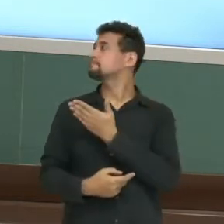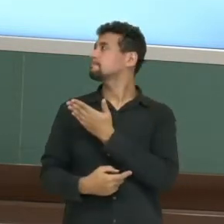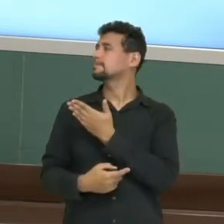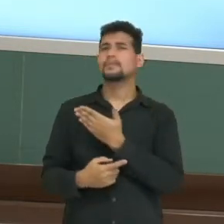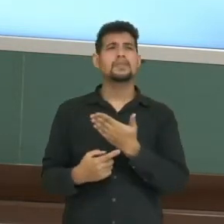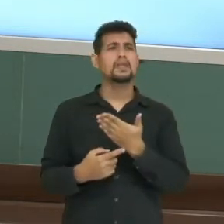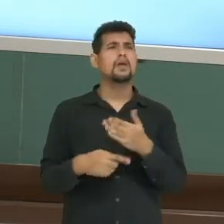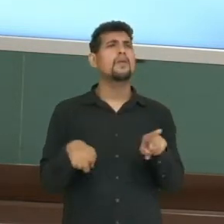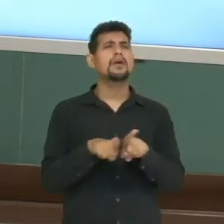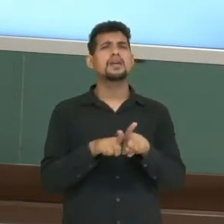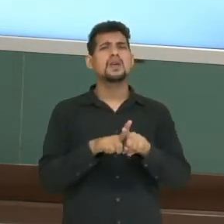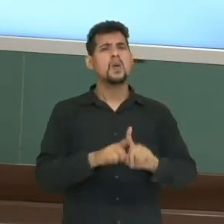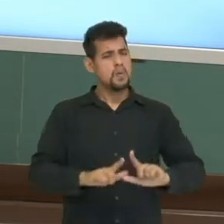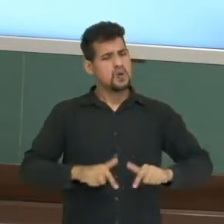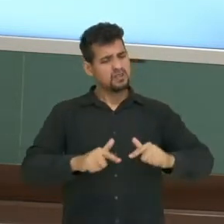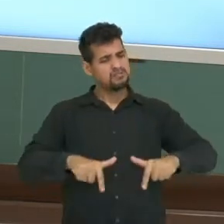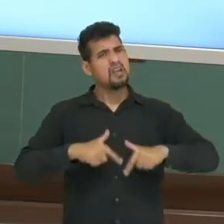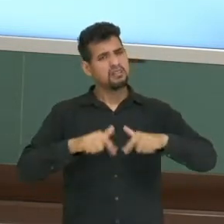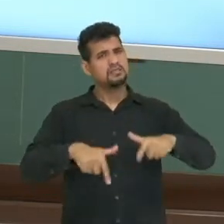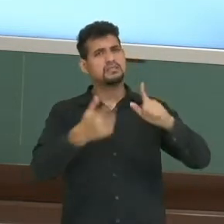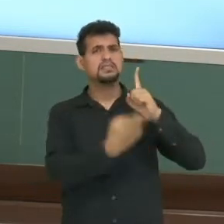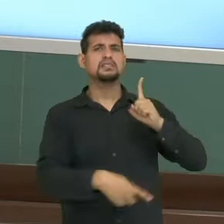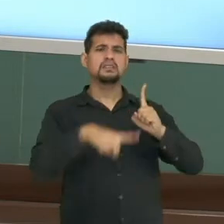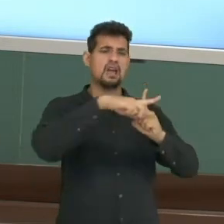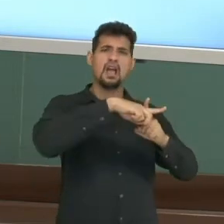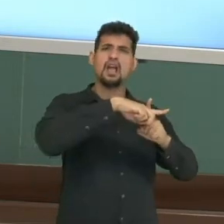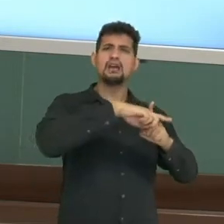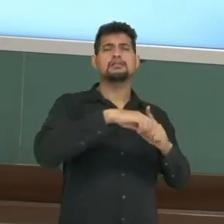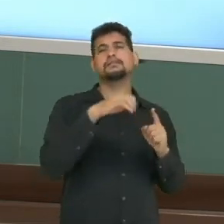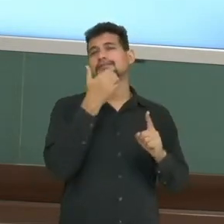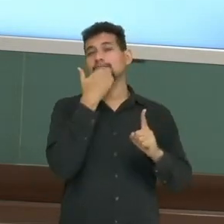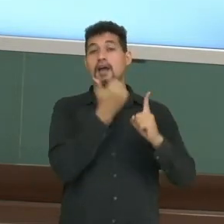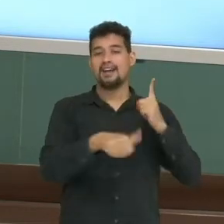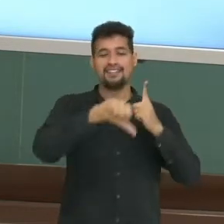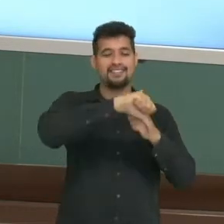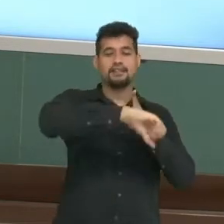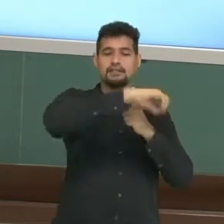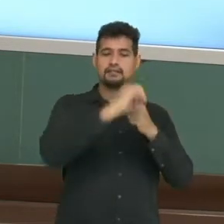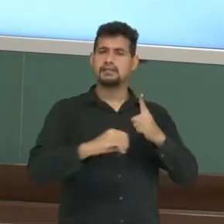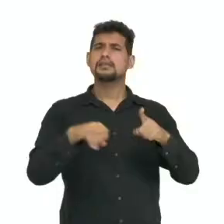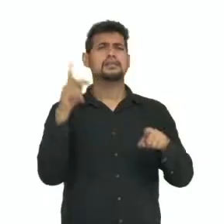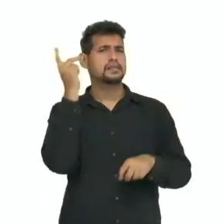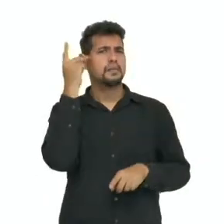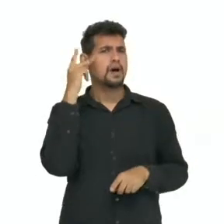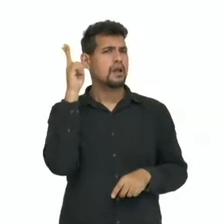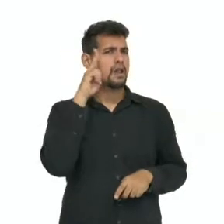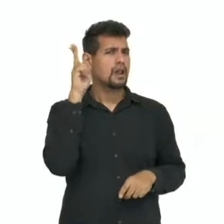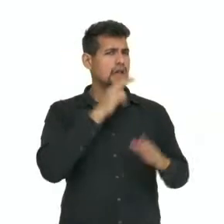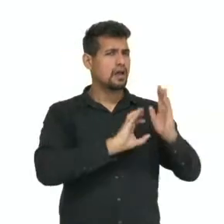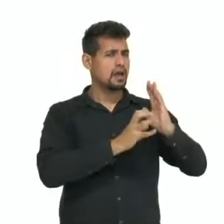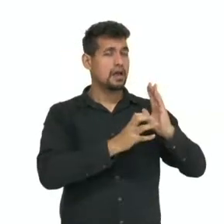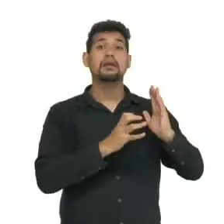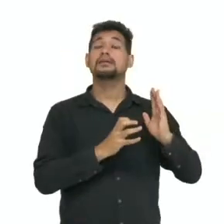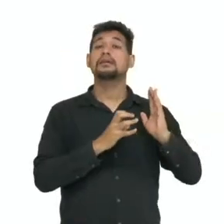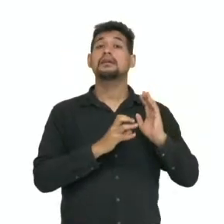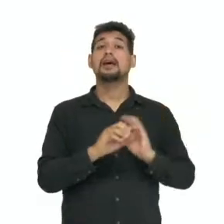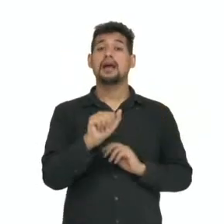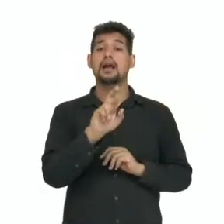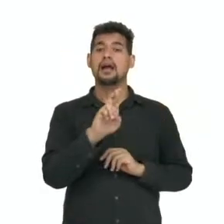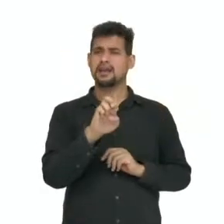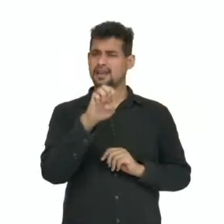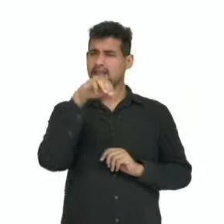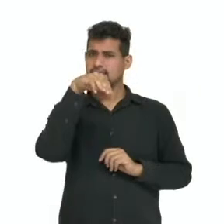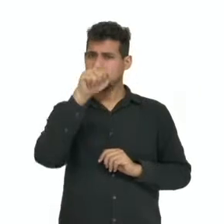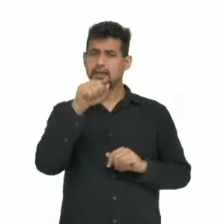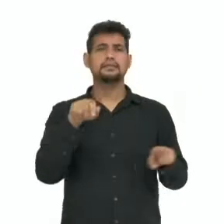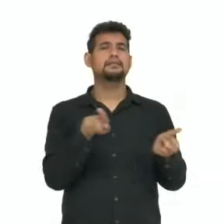protesto pela anistia em São Paulo. Dois partidos políticos, lembra quais eram? Sim, a Arena,